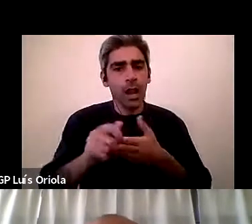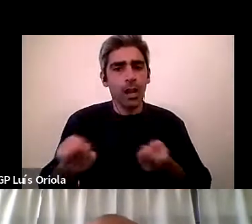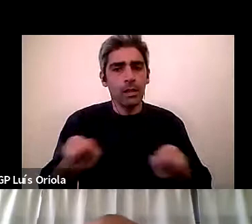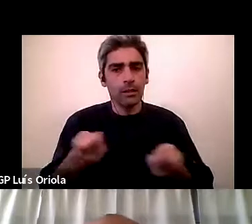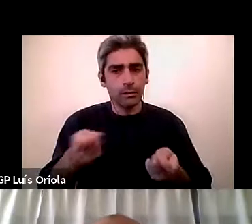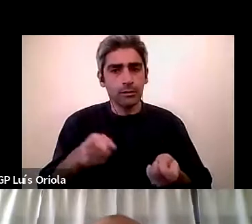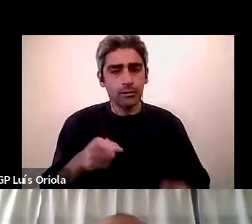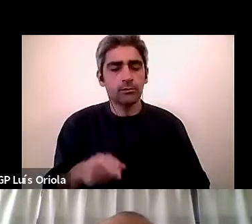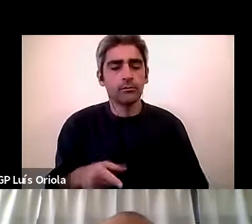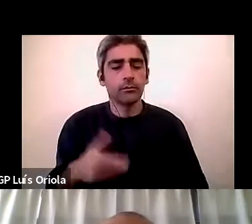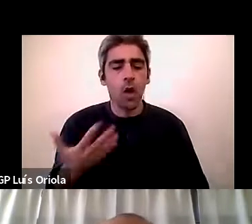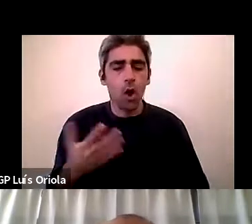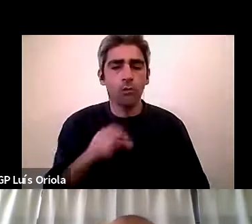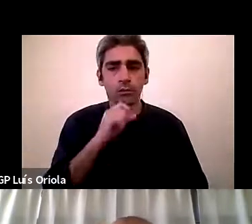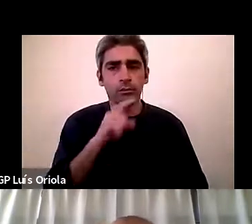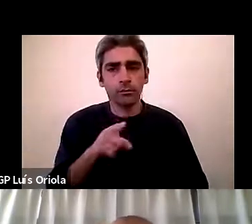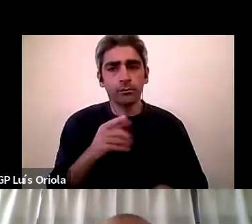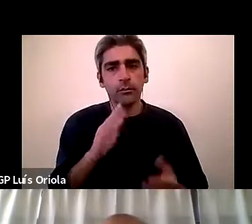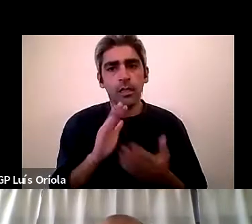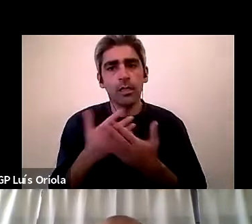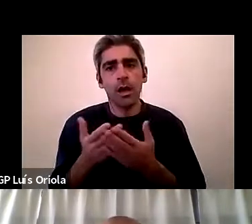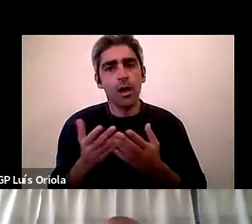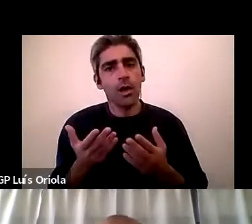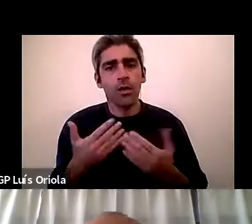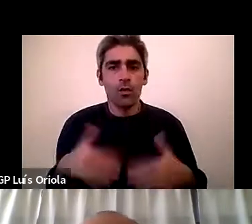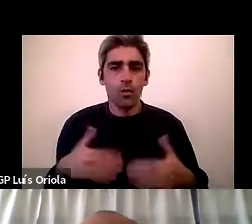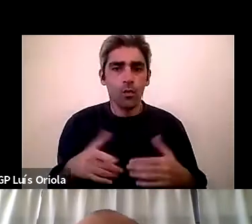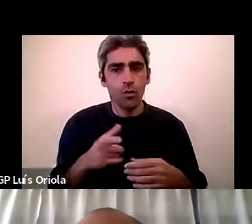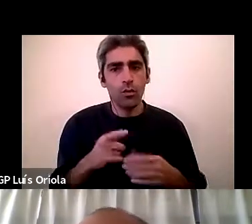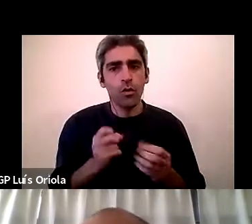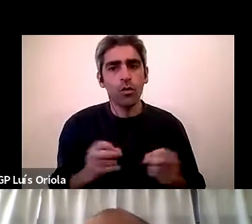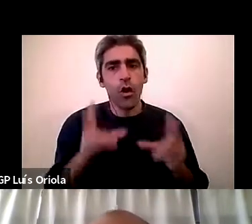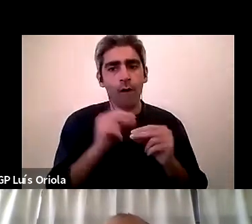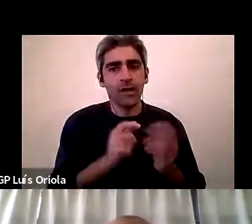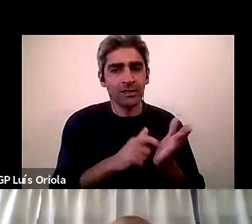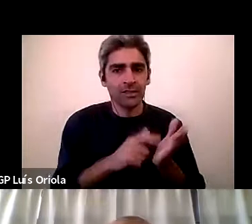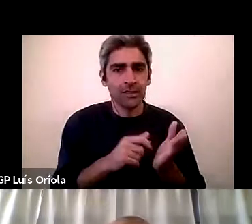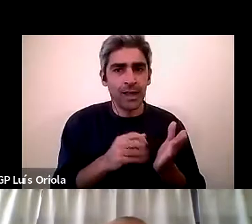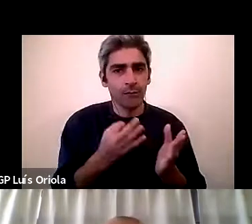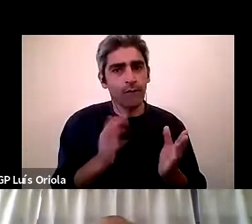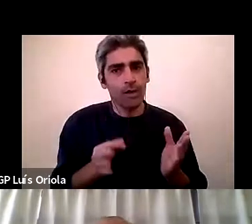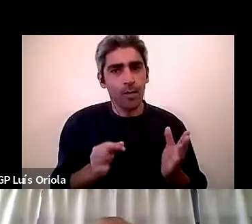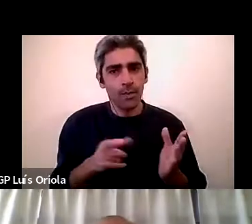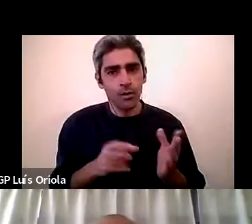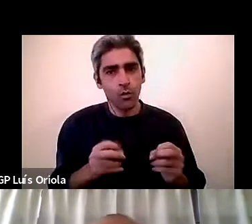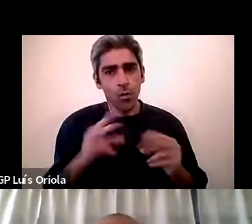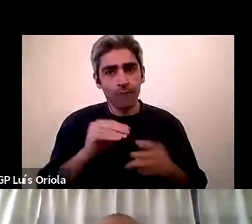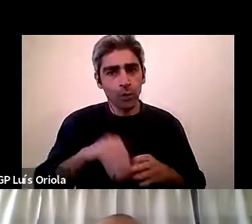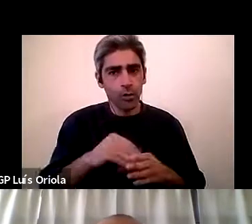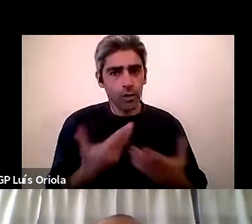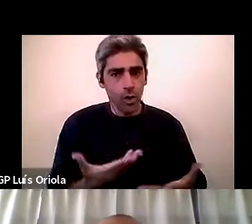certamente estarão agora a compensar, digamos assim, estas novas necessidades, dada o novo